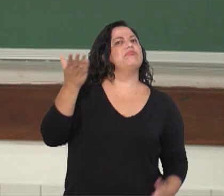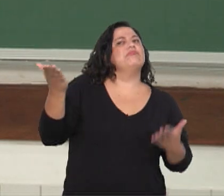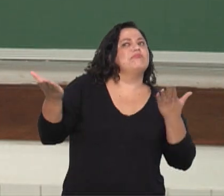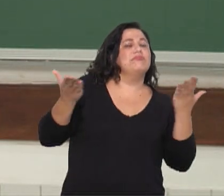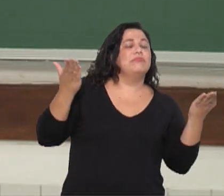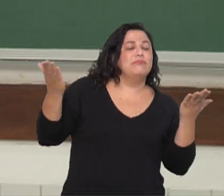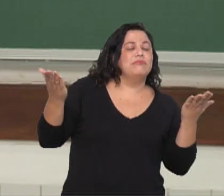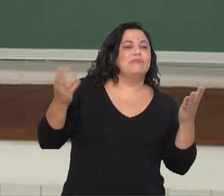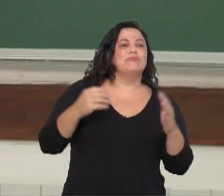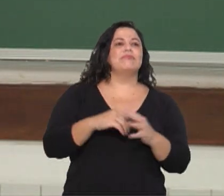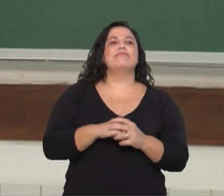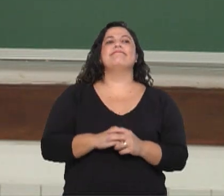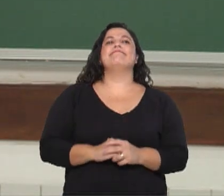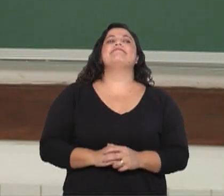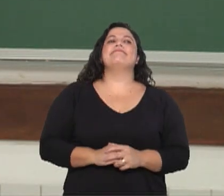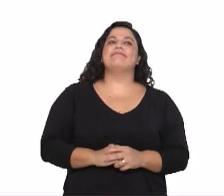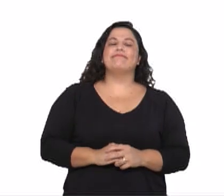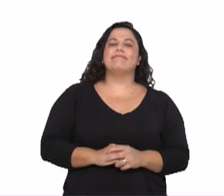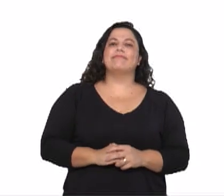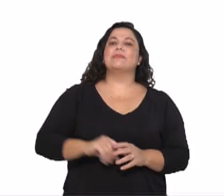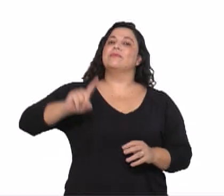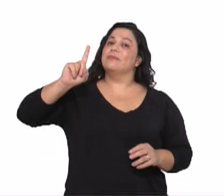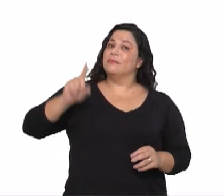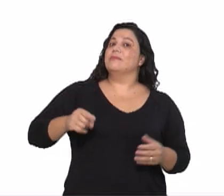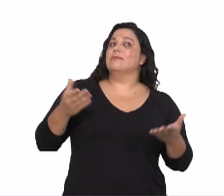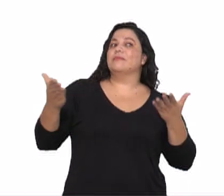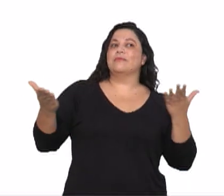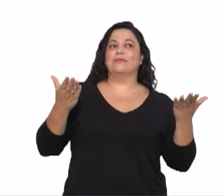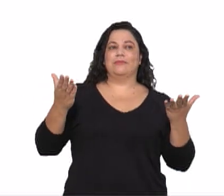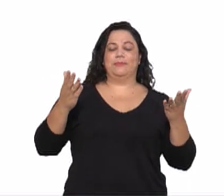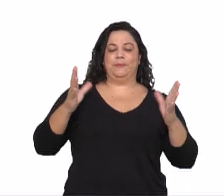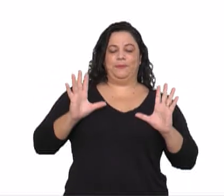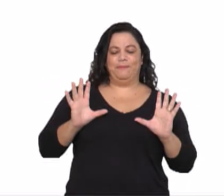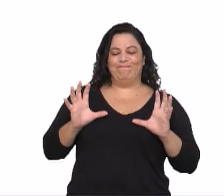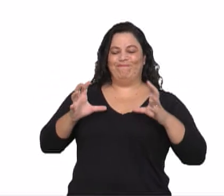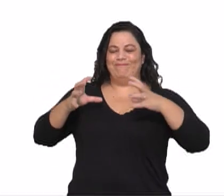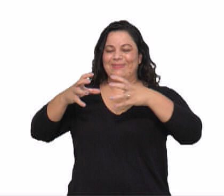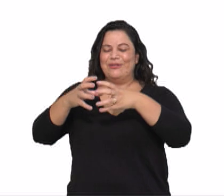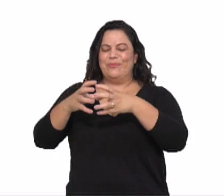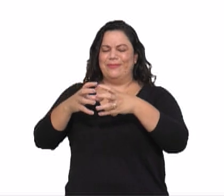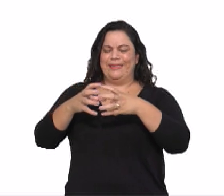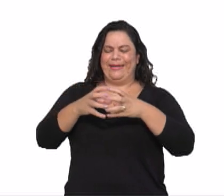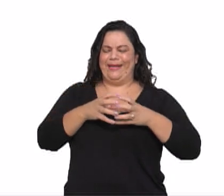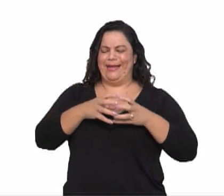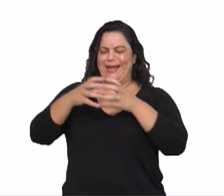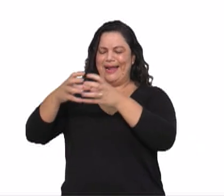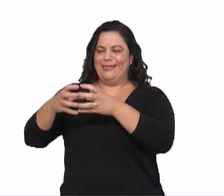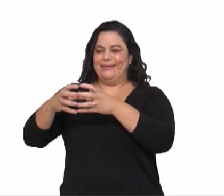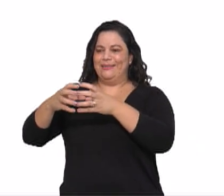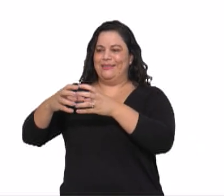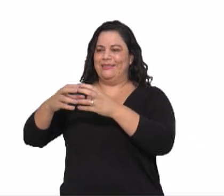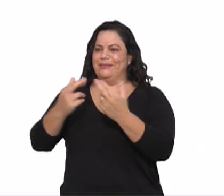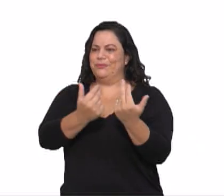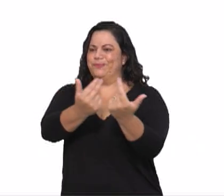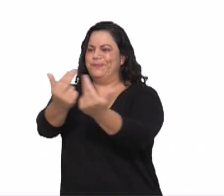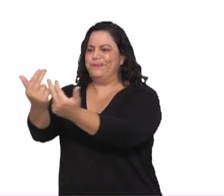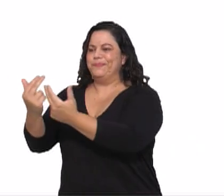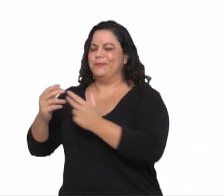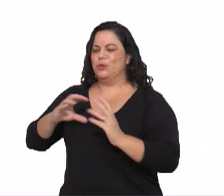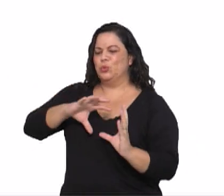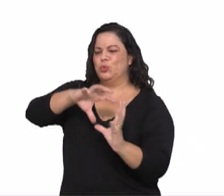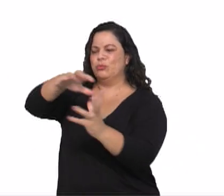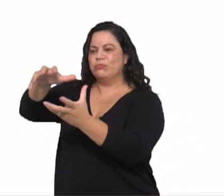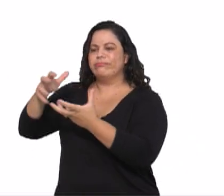ver? Olha só. Uma parte de mim é como todo mundo.